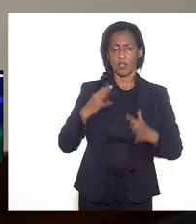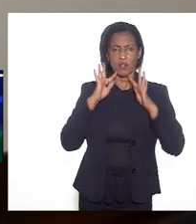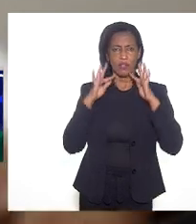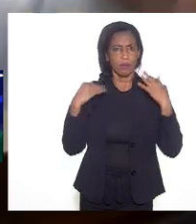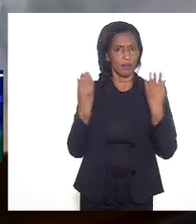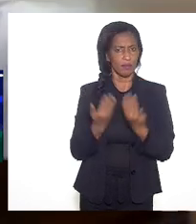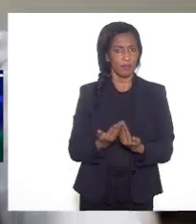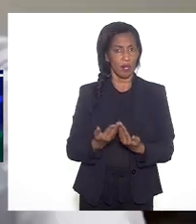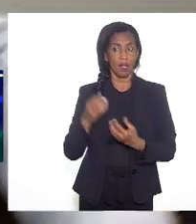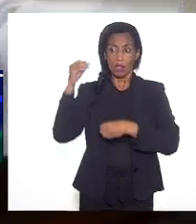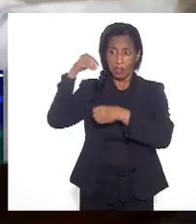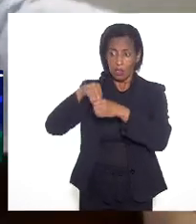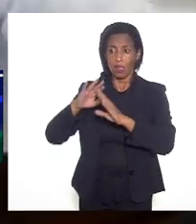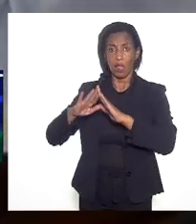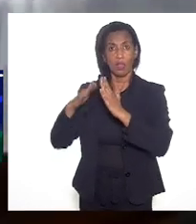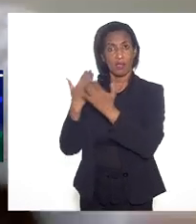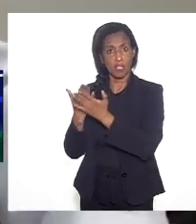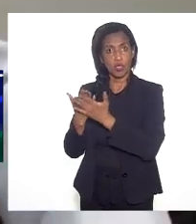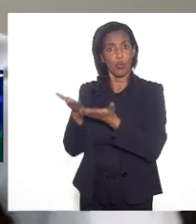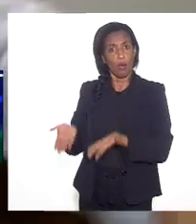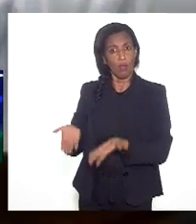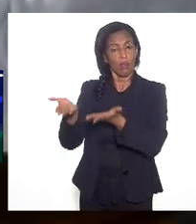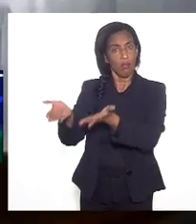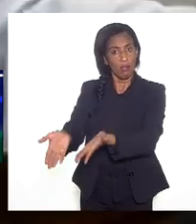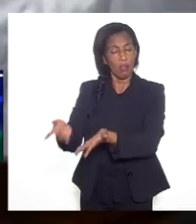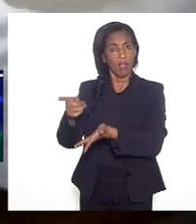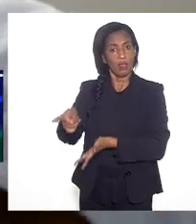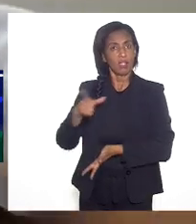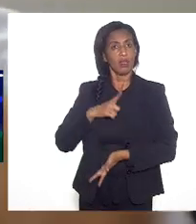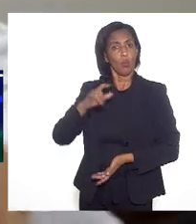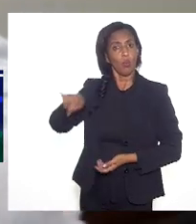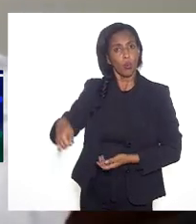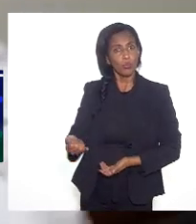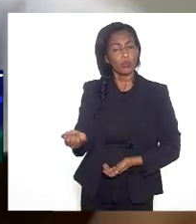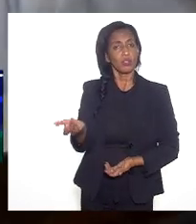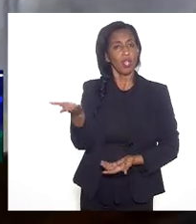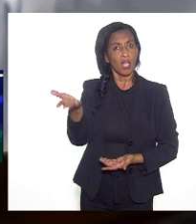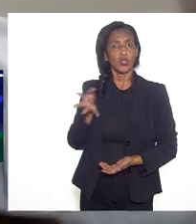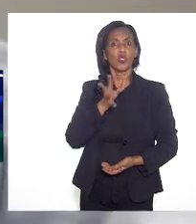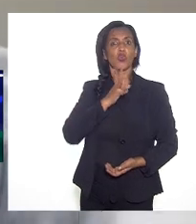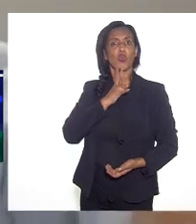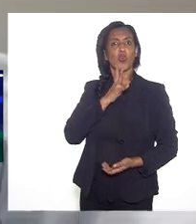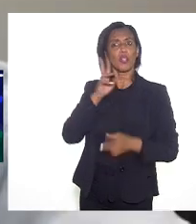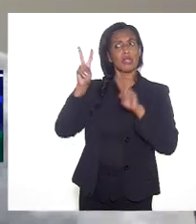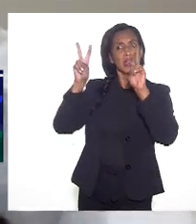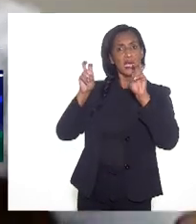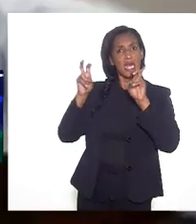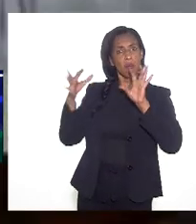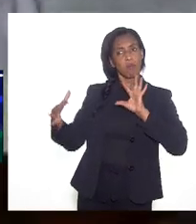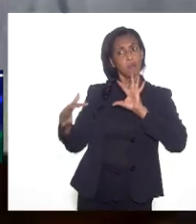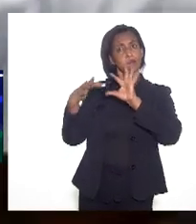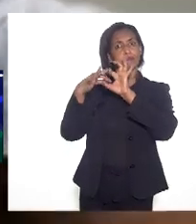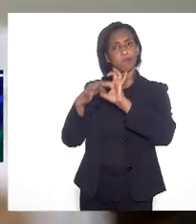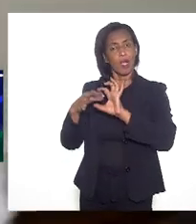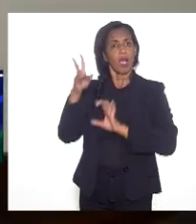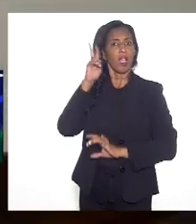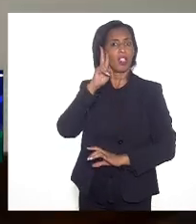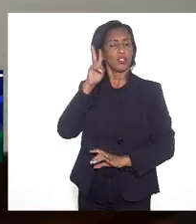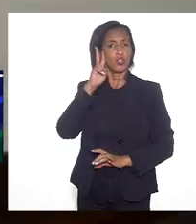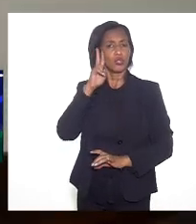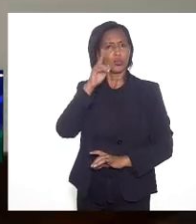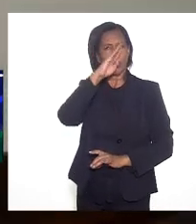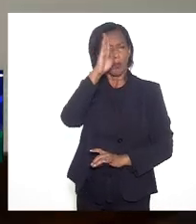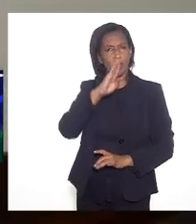familiares, é na escola, e apenas na escola, que eles têm a chance de conhecer temas ligados à história